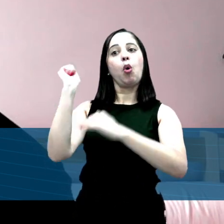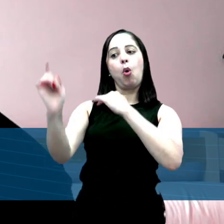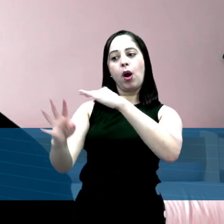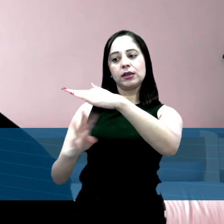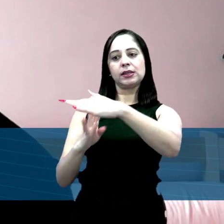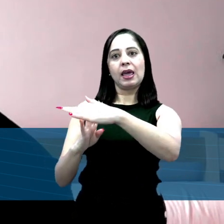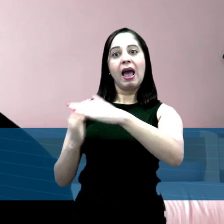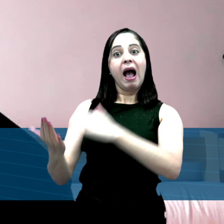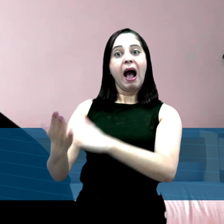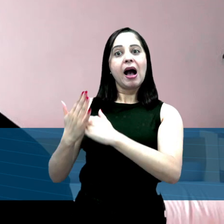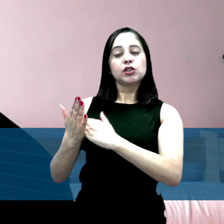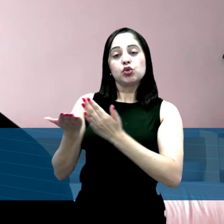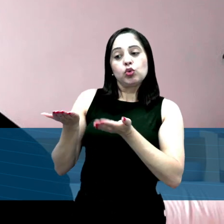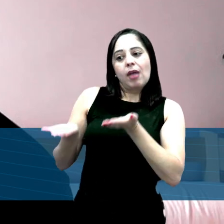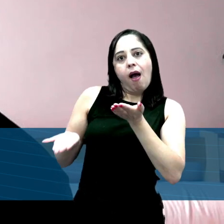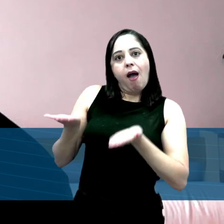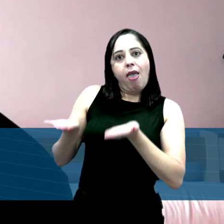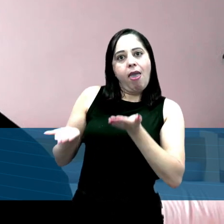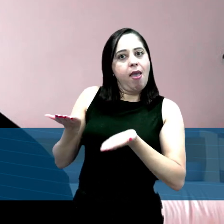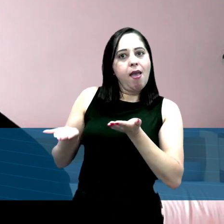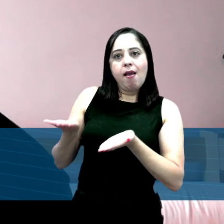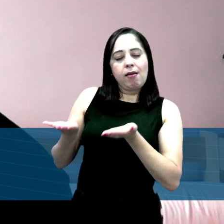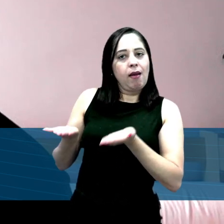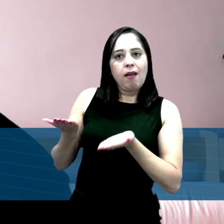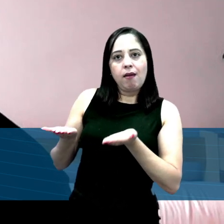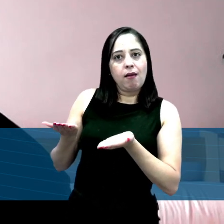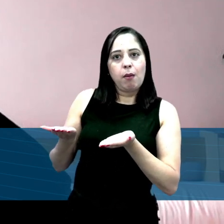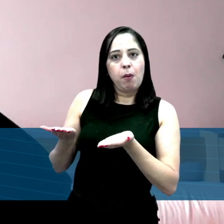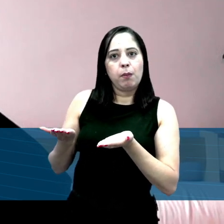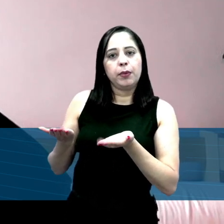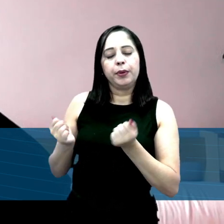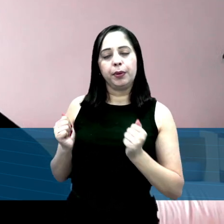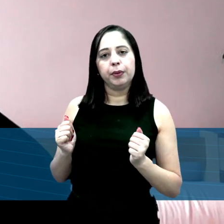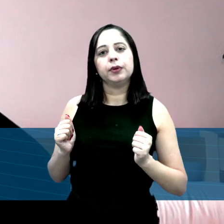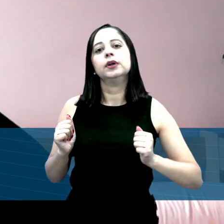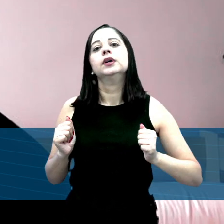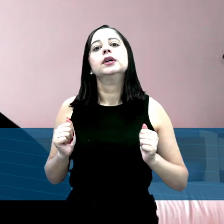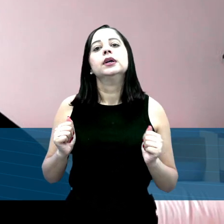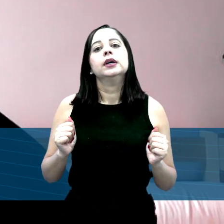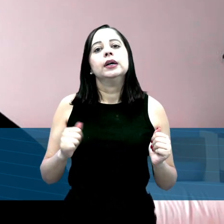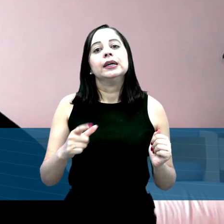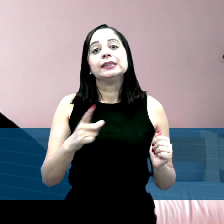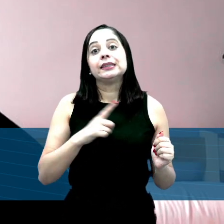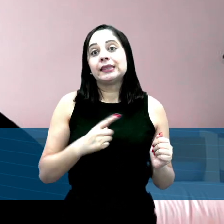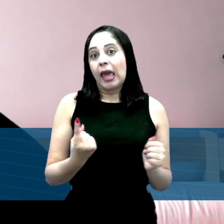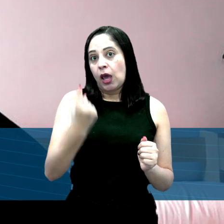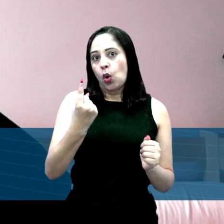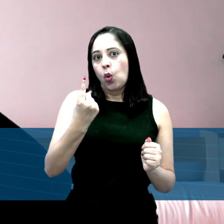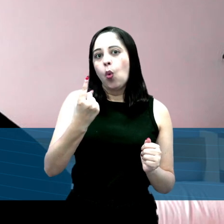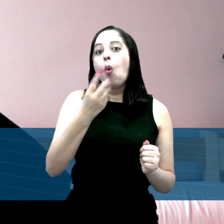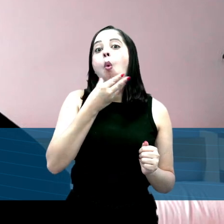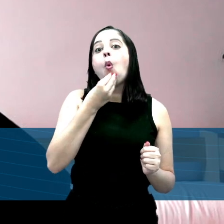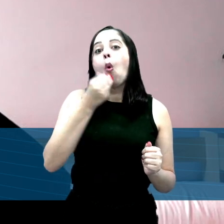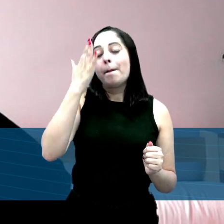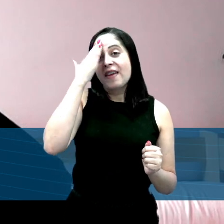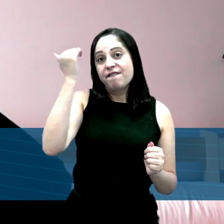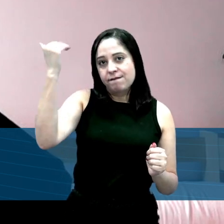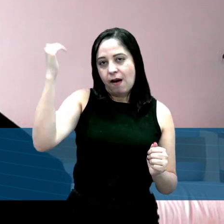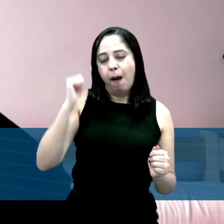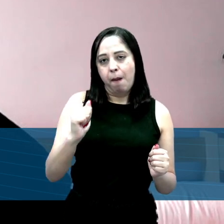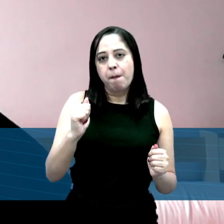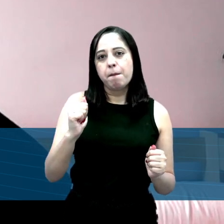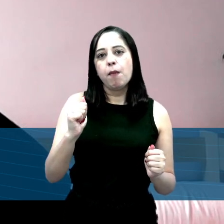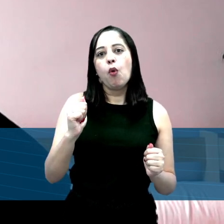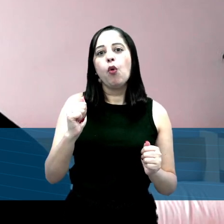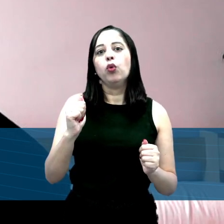de alguma forma, todo esse processo interno, né? Tem um historiador que eu gosto muito, que é o Peter